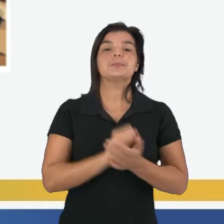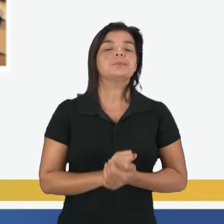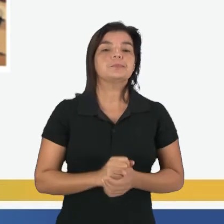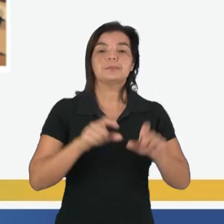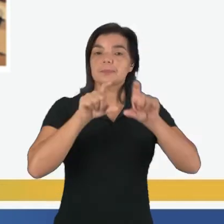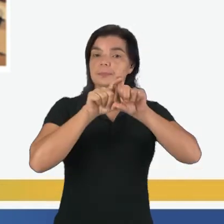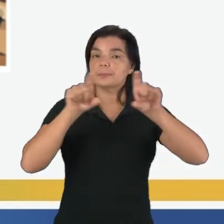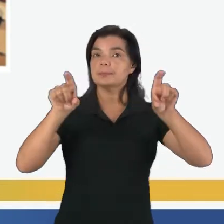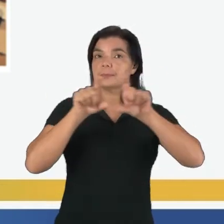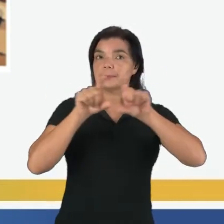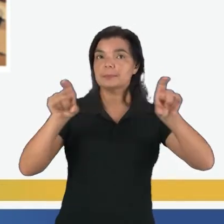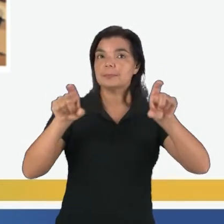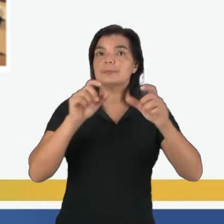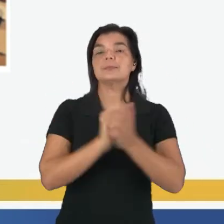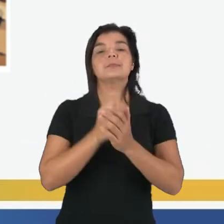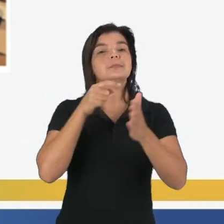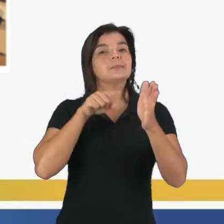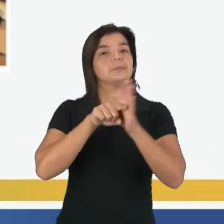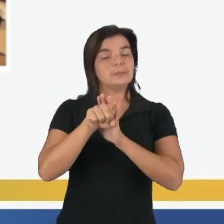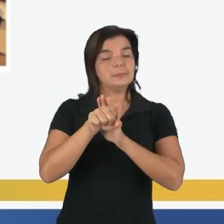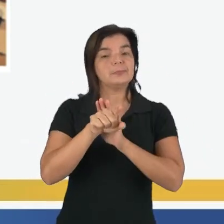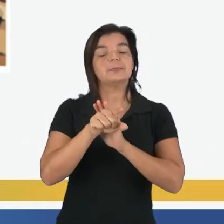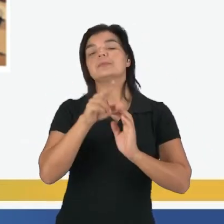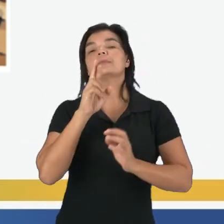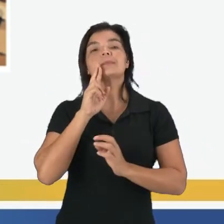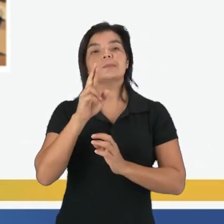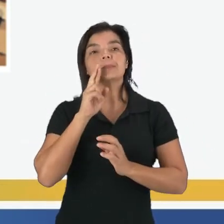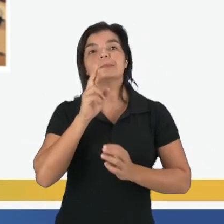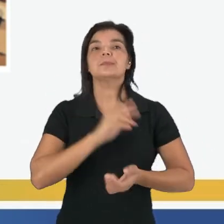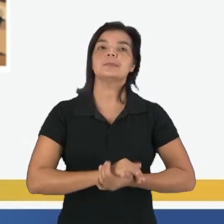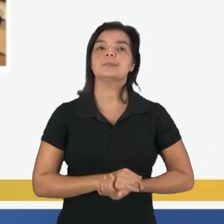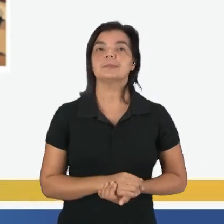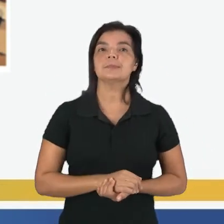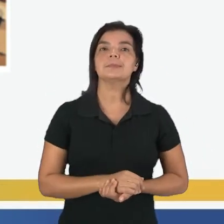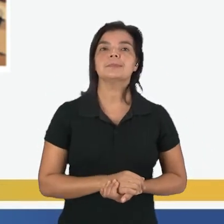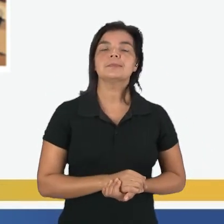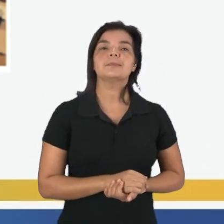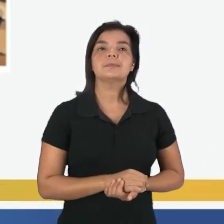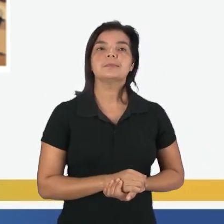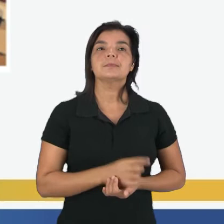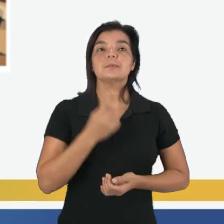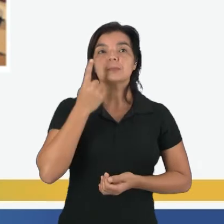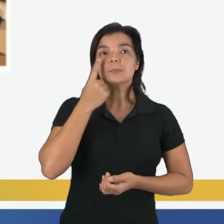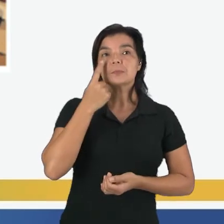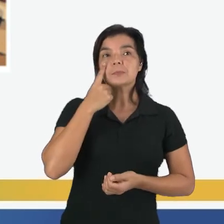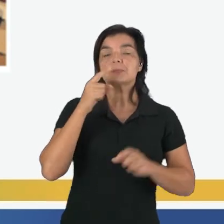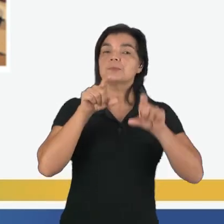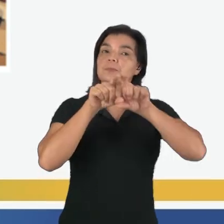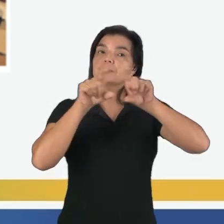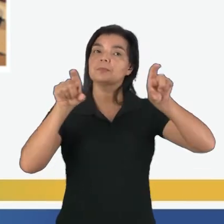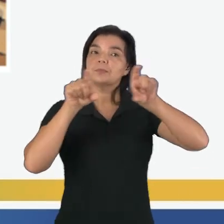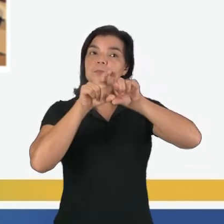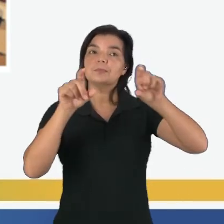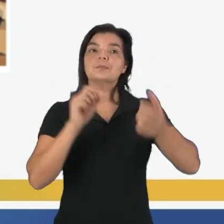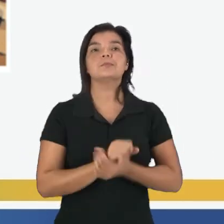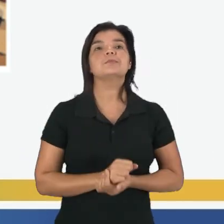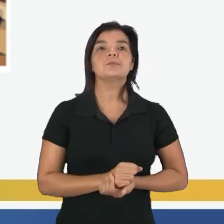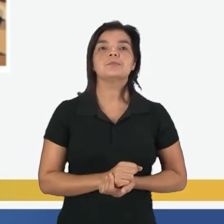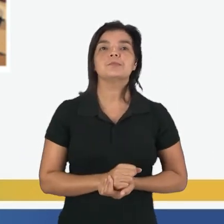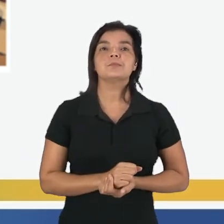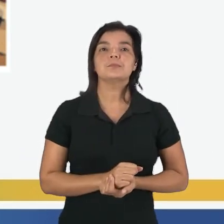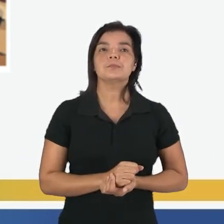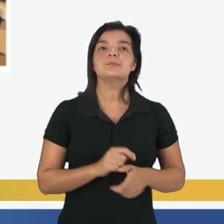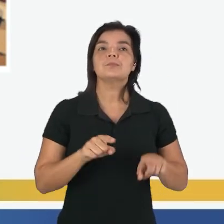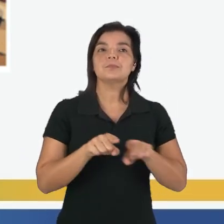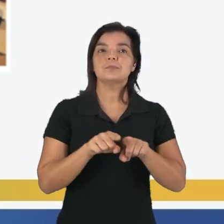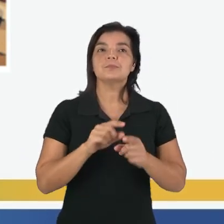temos: observe a imagem para responder as perguntas que seguem. Então nós temos uma tirinha aí do